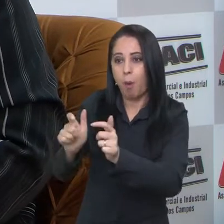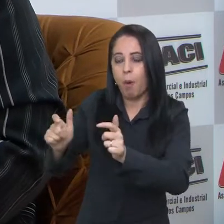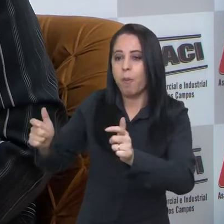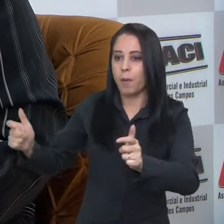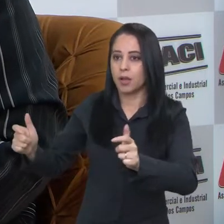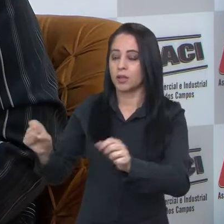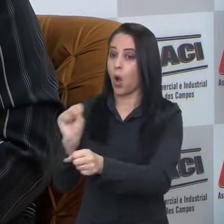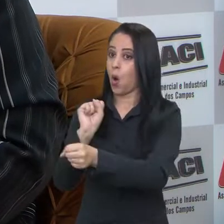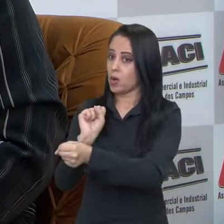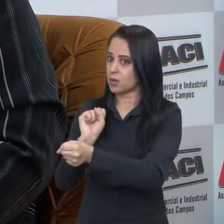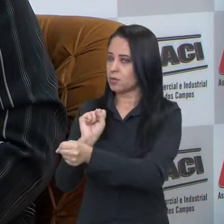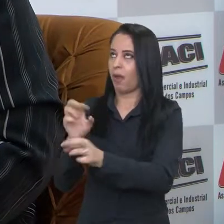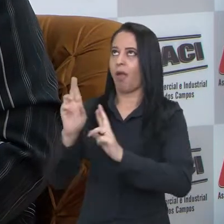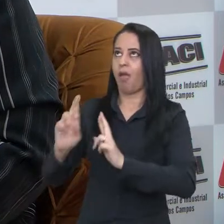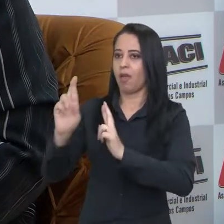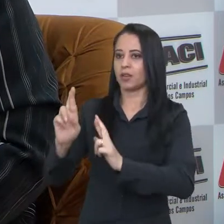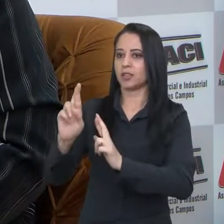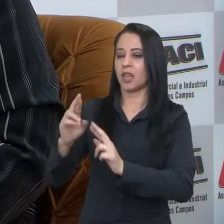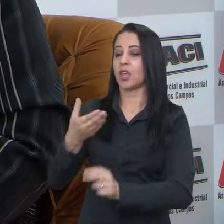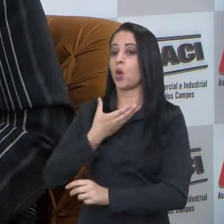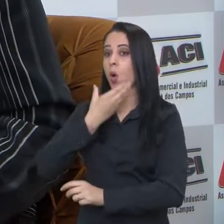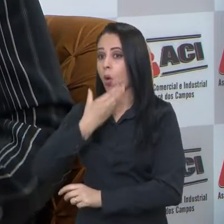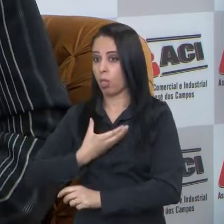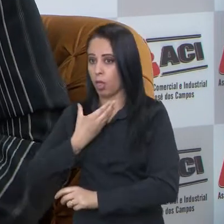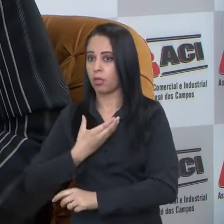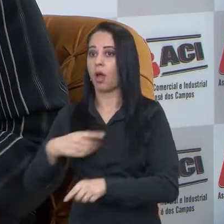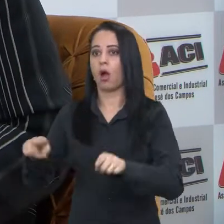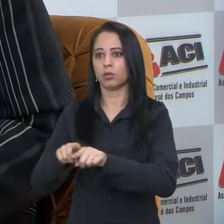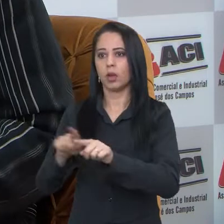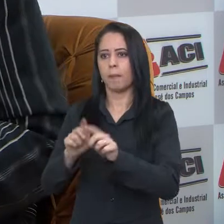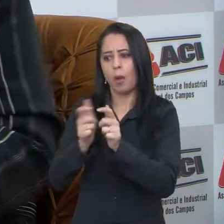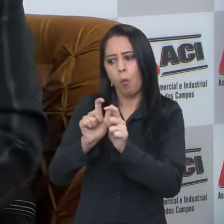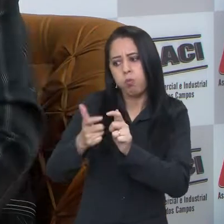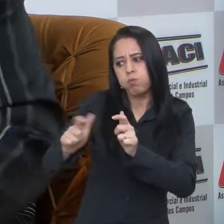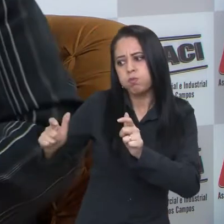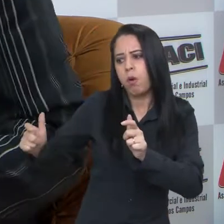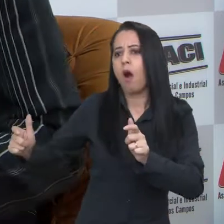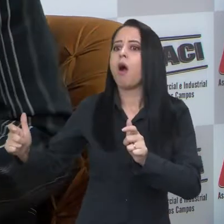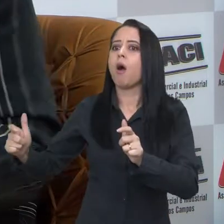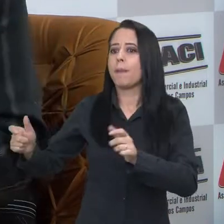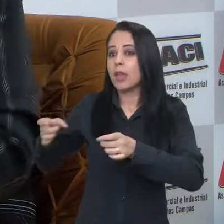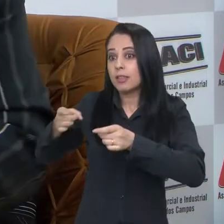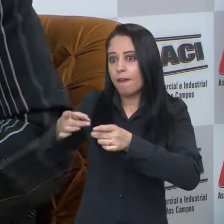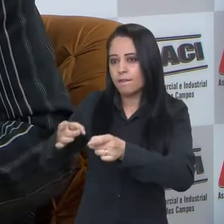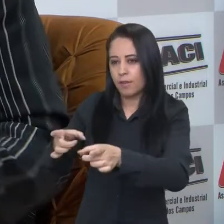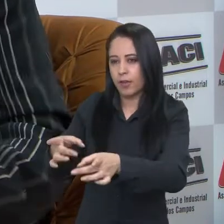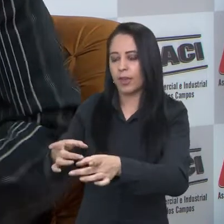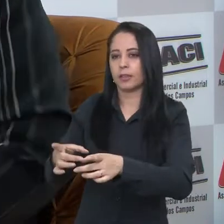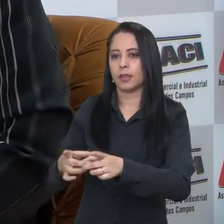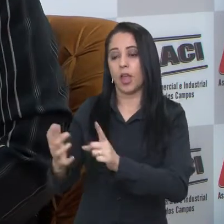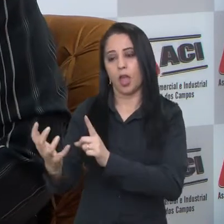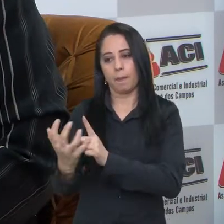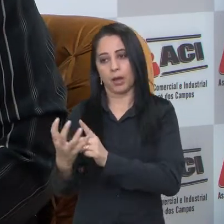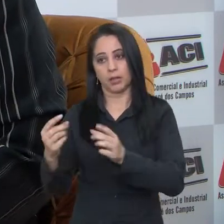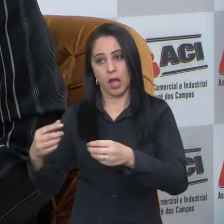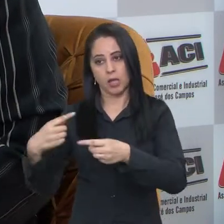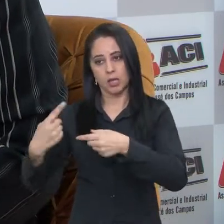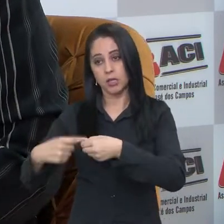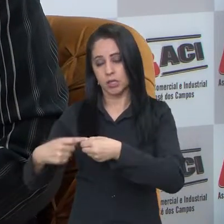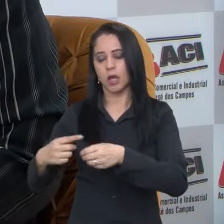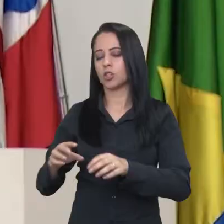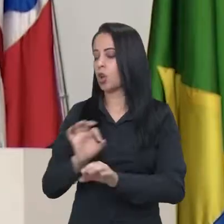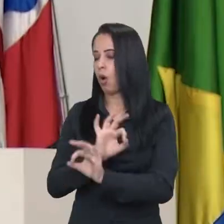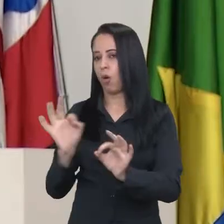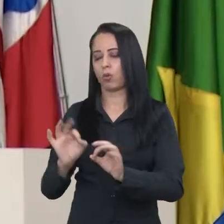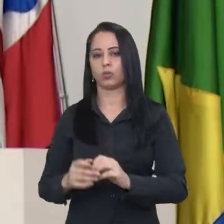e isso é muito bom. Então, esperamos que até o Natal a gente tenha tanto aumento de vendas, aumento de turismo, aumento de contratação, e isso refletindo para a nossa cidade